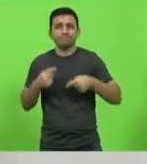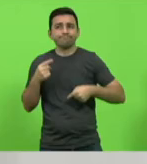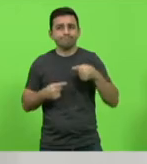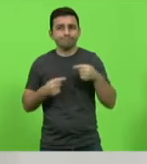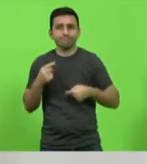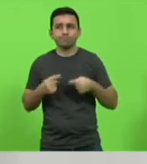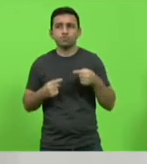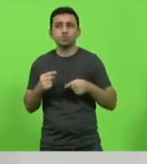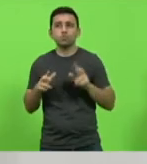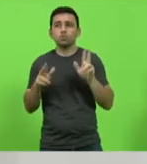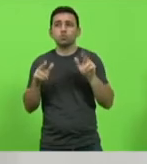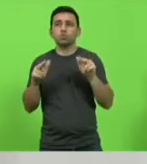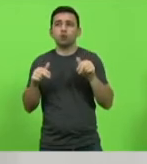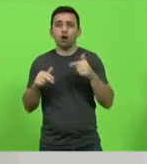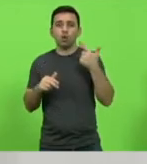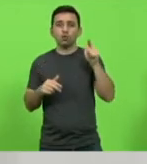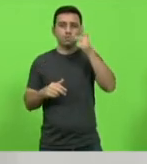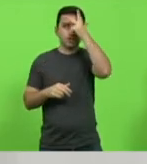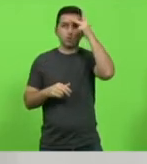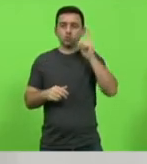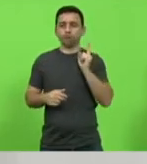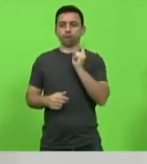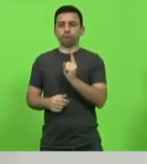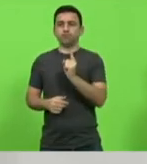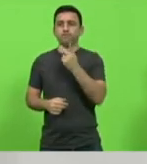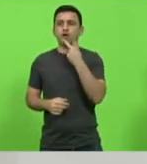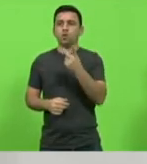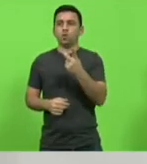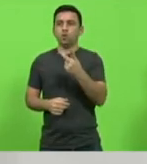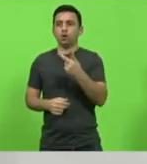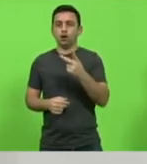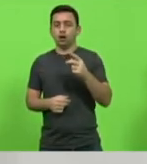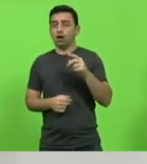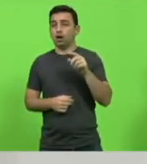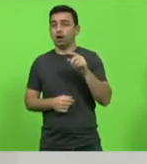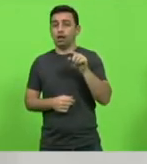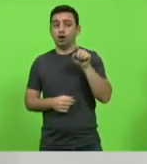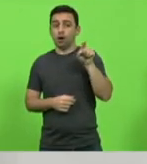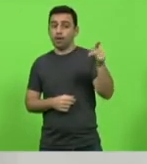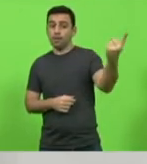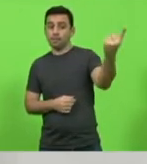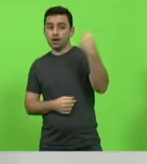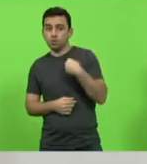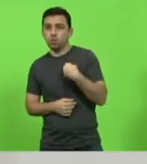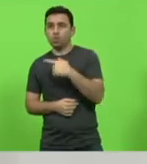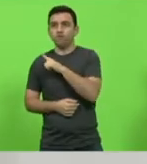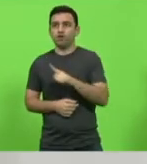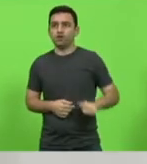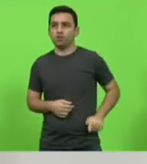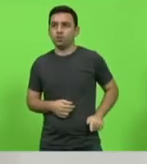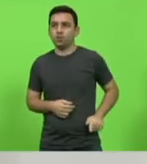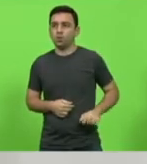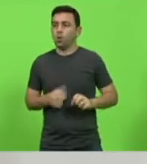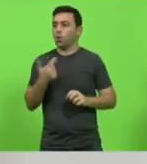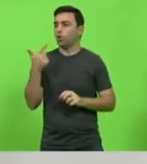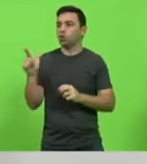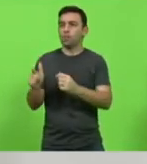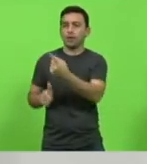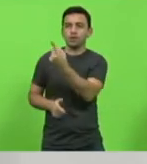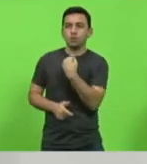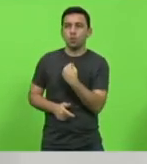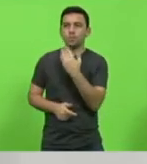momento algum se chegou alguém que disse olha eu fui e fiz isso a mando do governador eu fui e fiz isso o governador me pediu ou